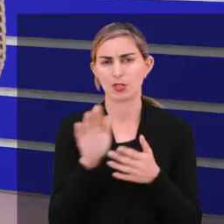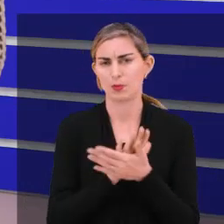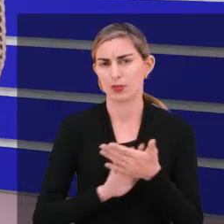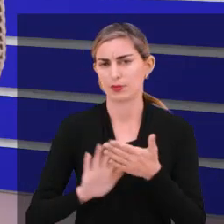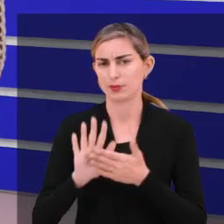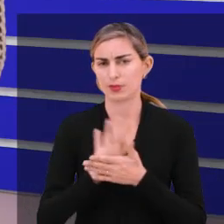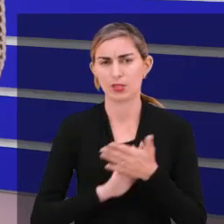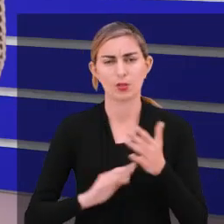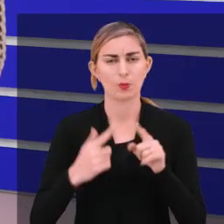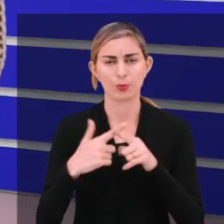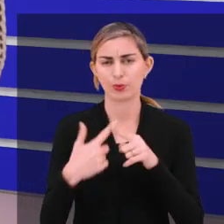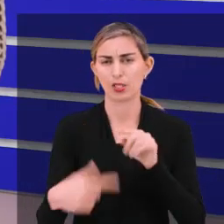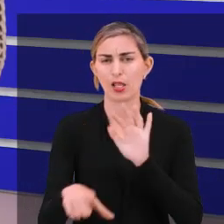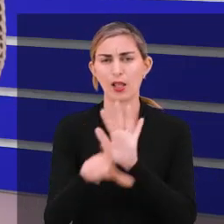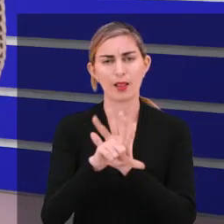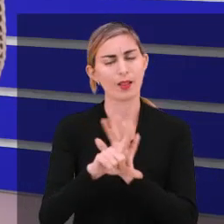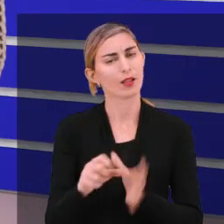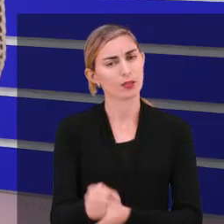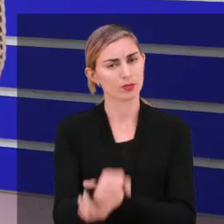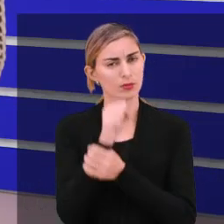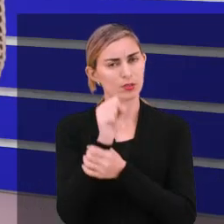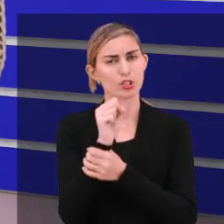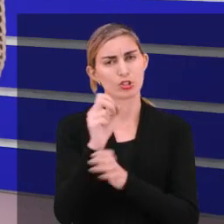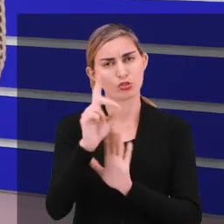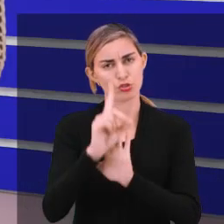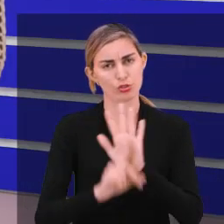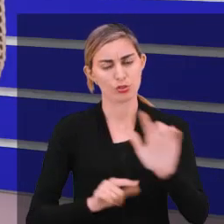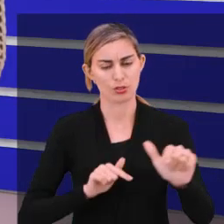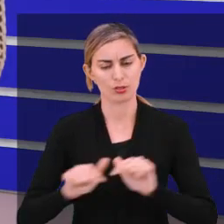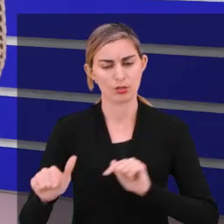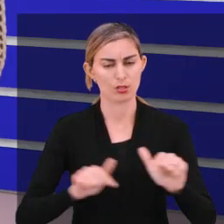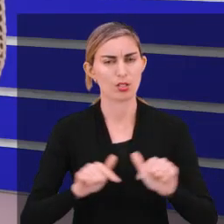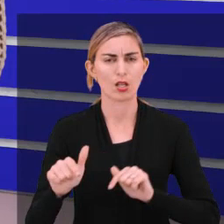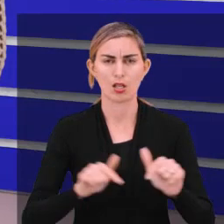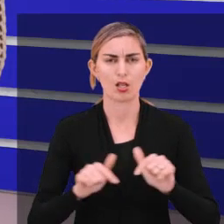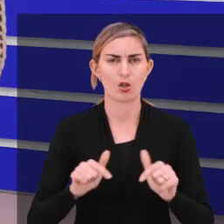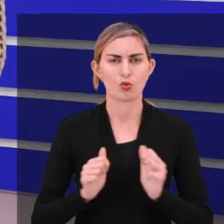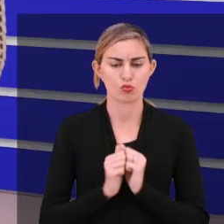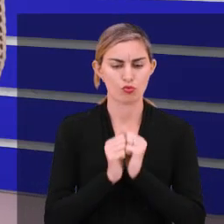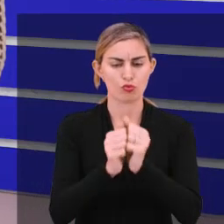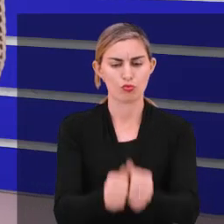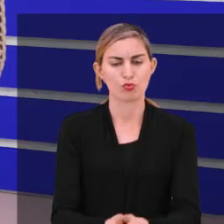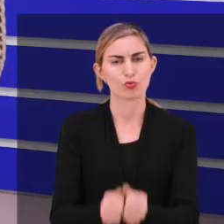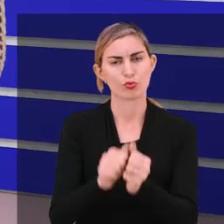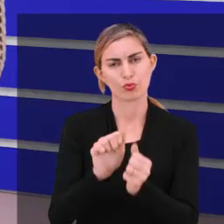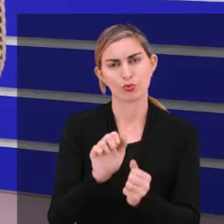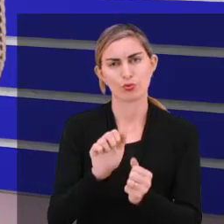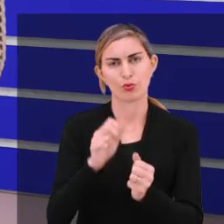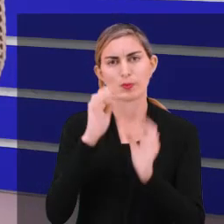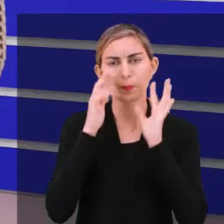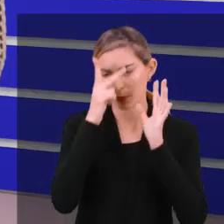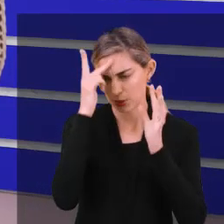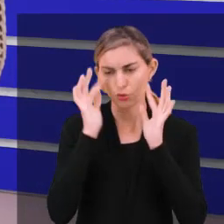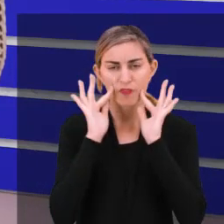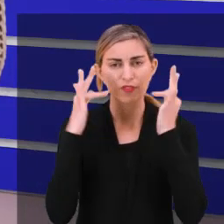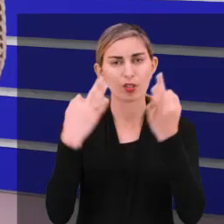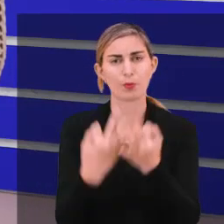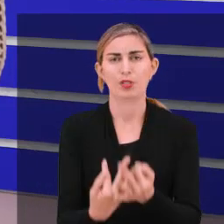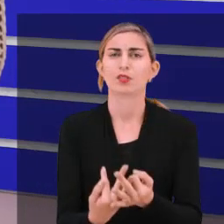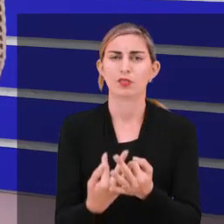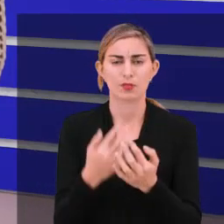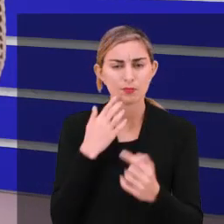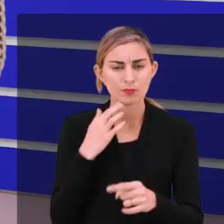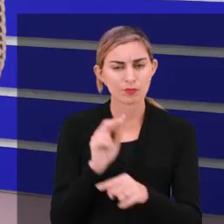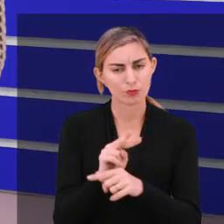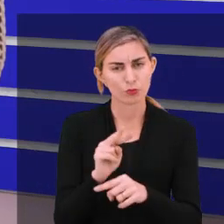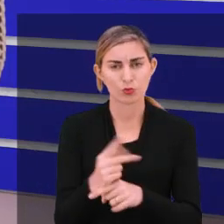nenhum, porque a lei dá o direito ao trabalhador acompanhar o seu ente querido.